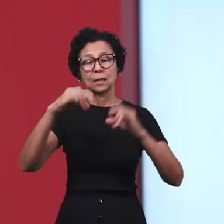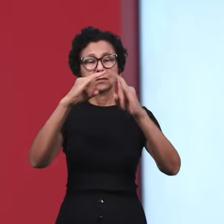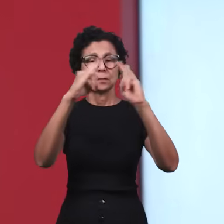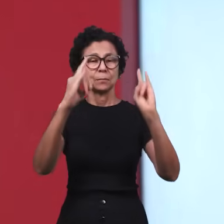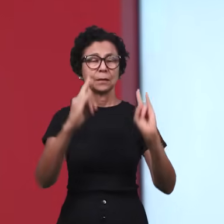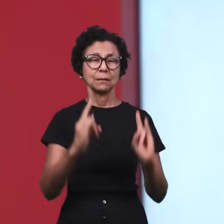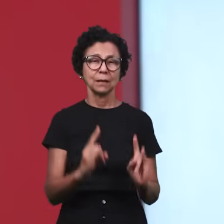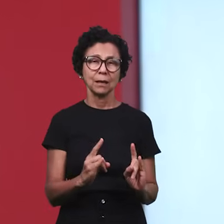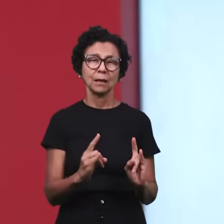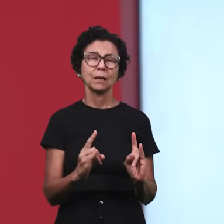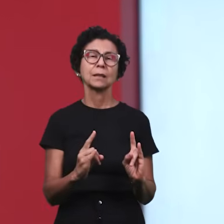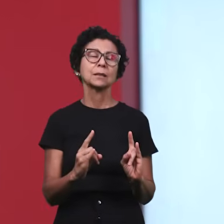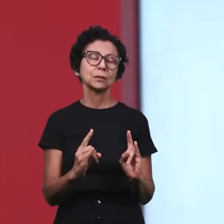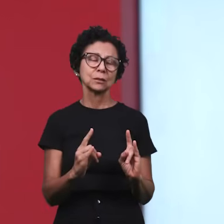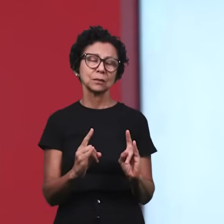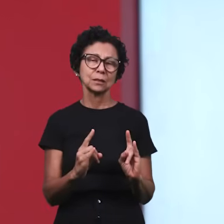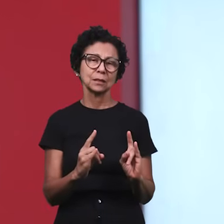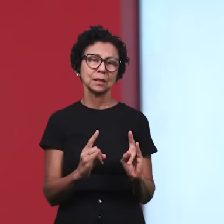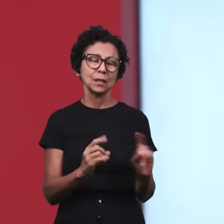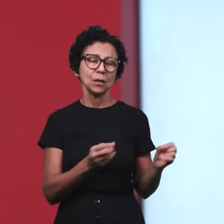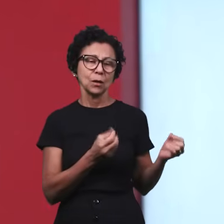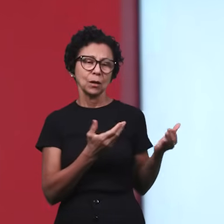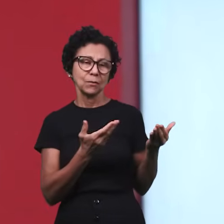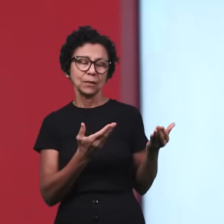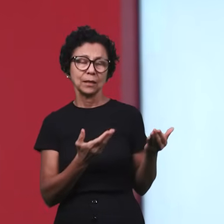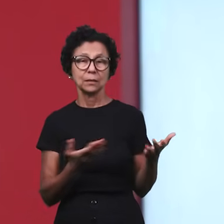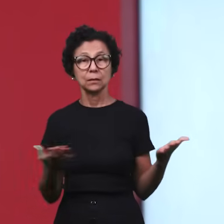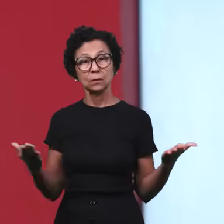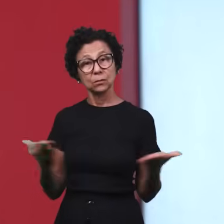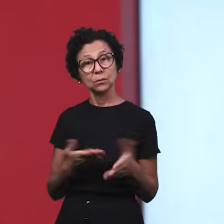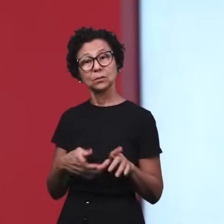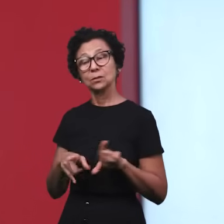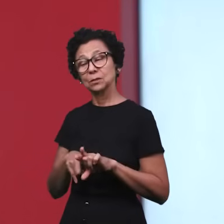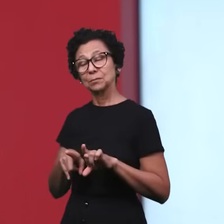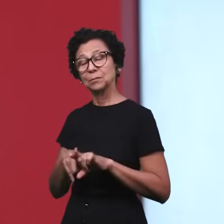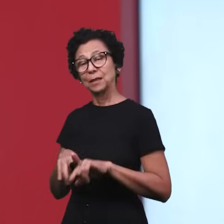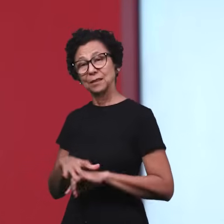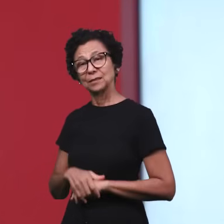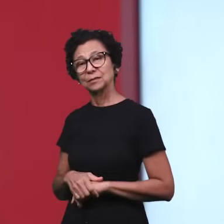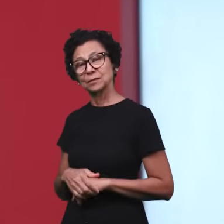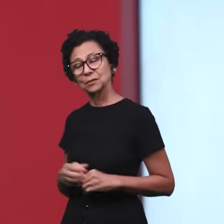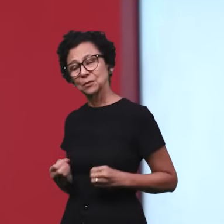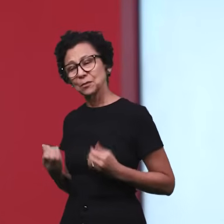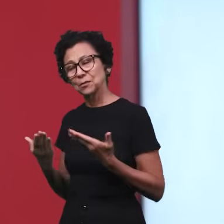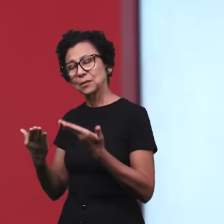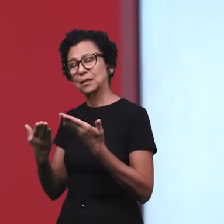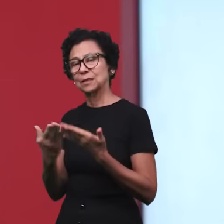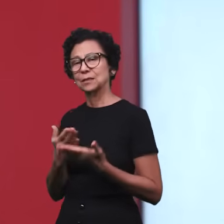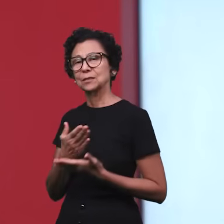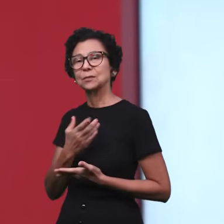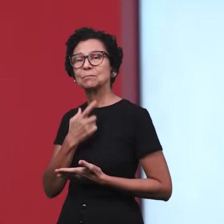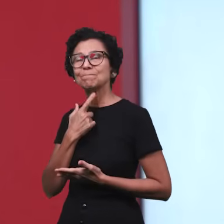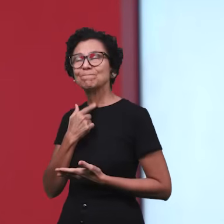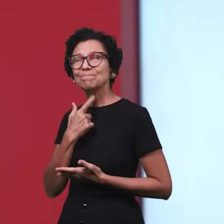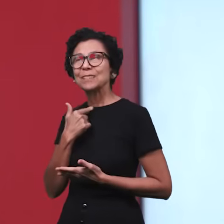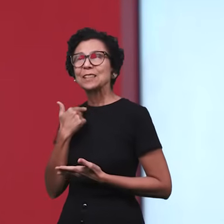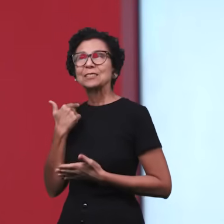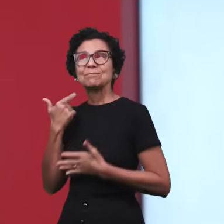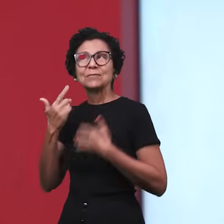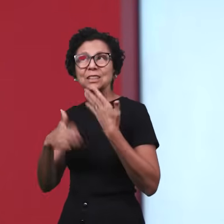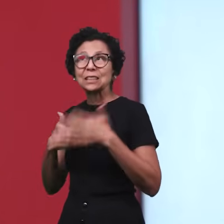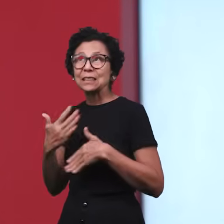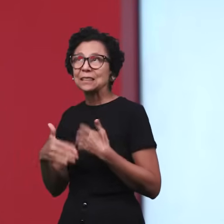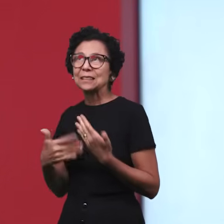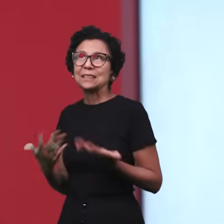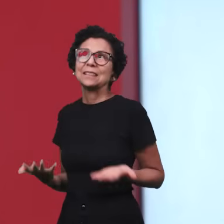suas ofertas. Na casa do Senhor, nós trazemos também a nossa oferta. E precisa ser de boa vontade, de todo o coração. Por mais